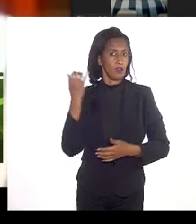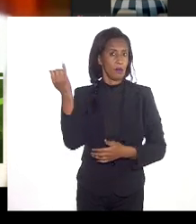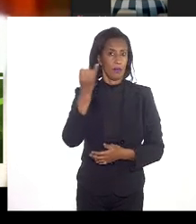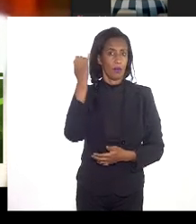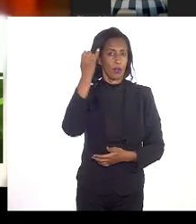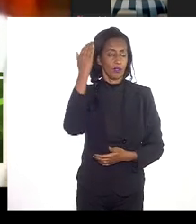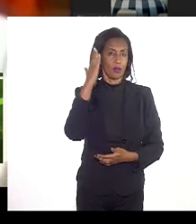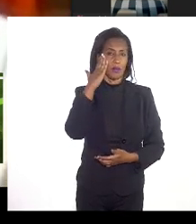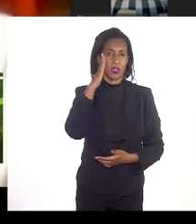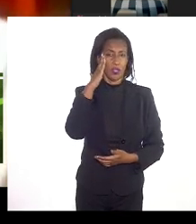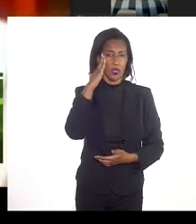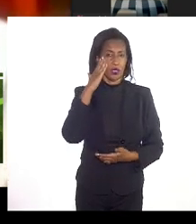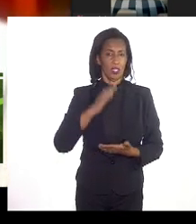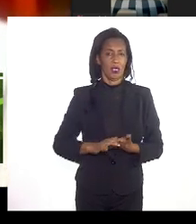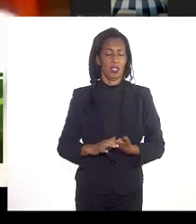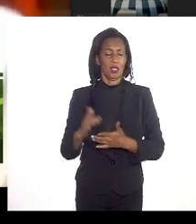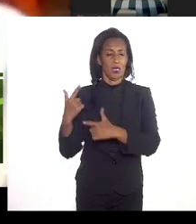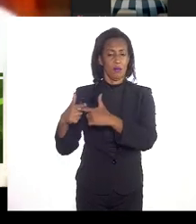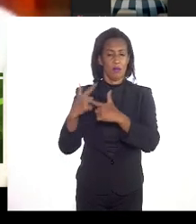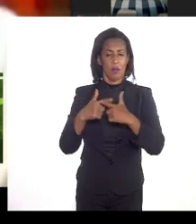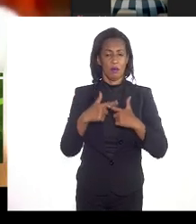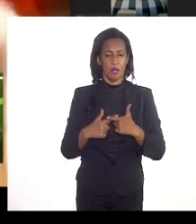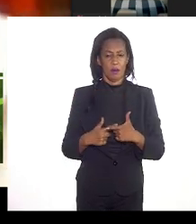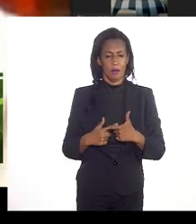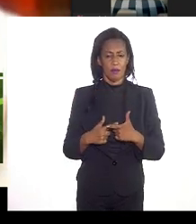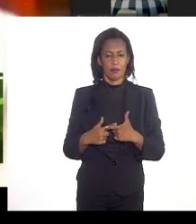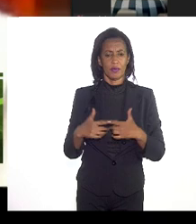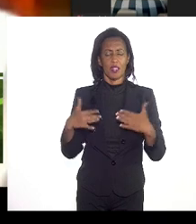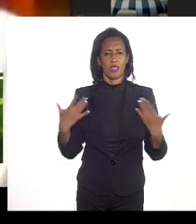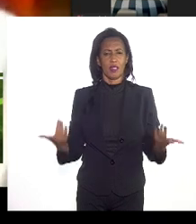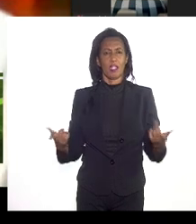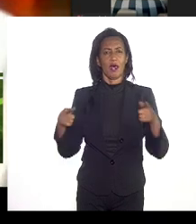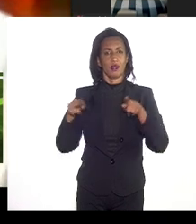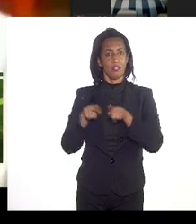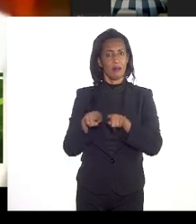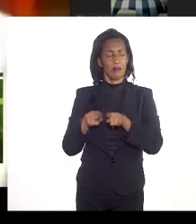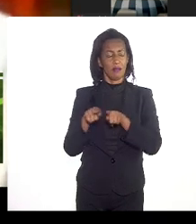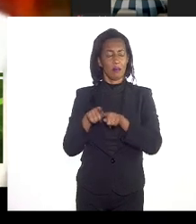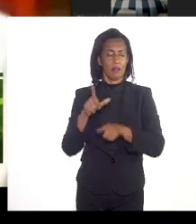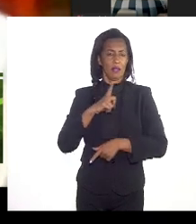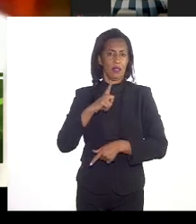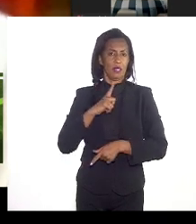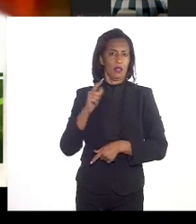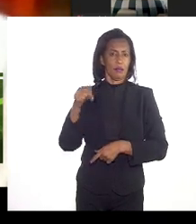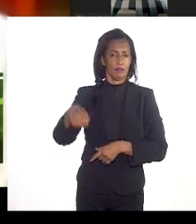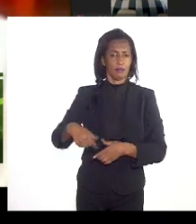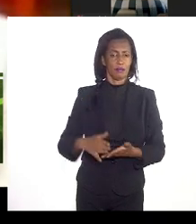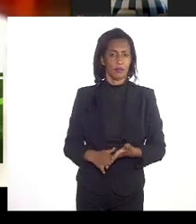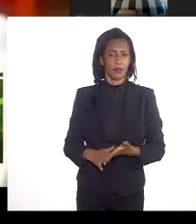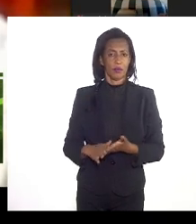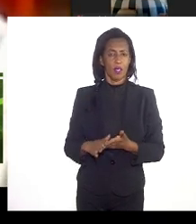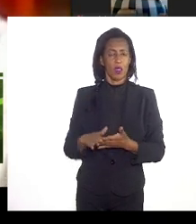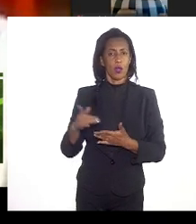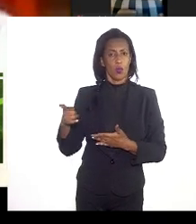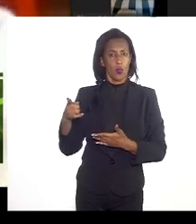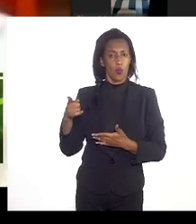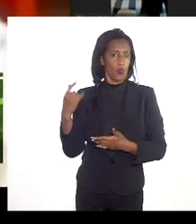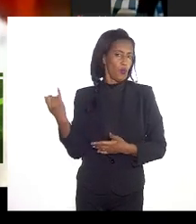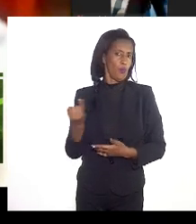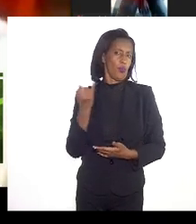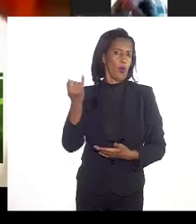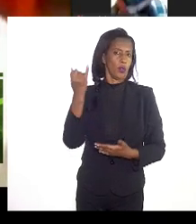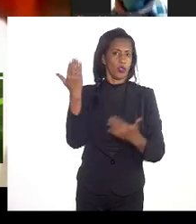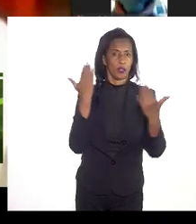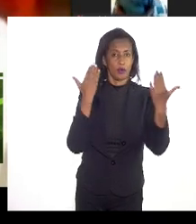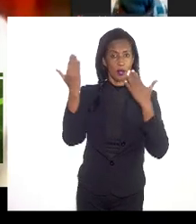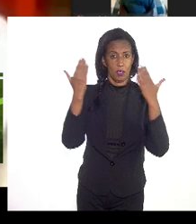gente entender esse problema. E aí, trazendo uma contribuição para esse debate, o que tem um aspecto fundamental na